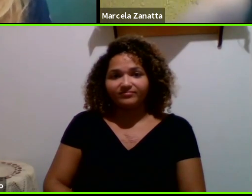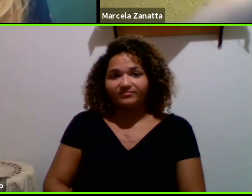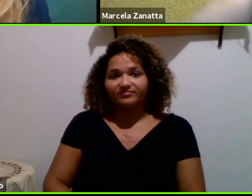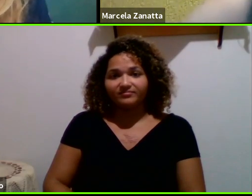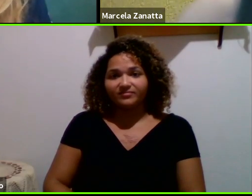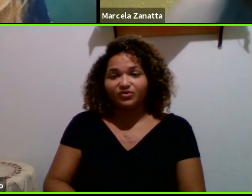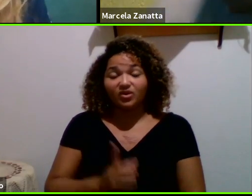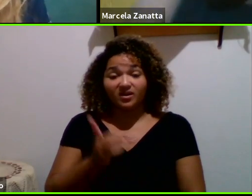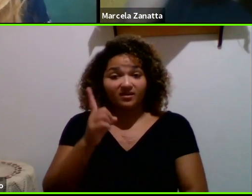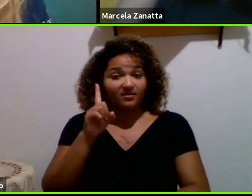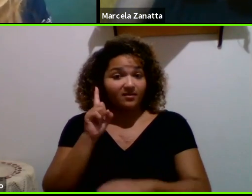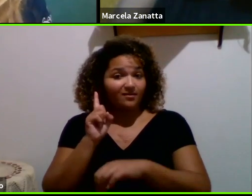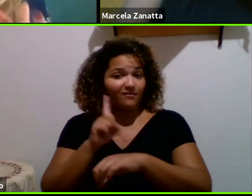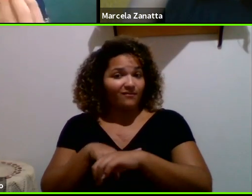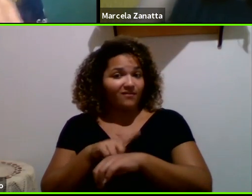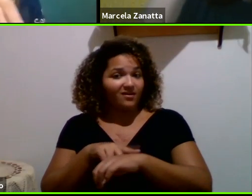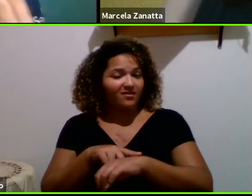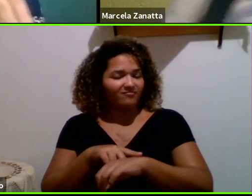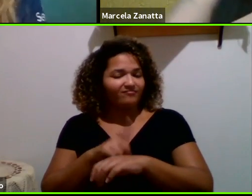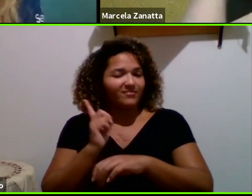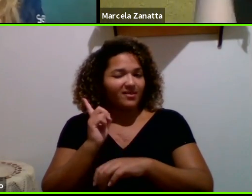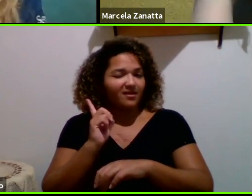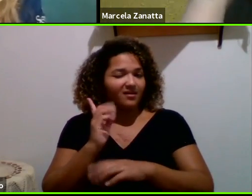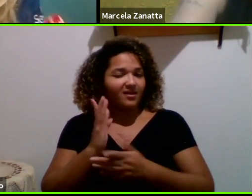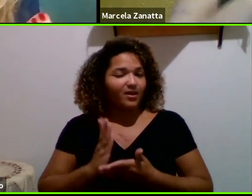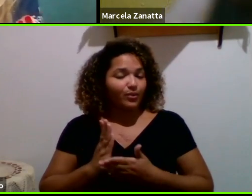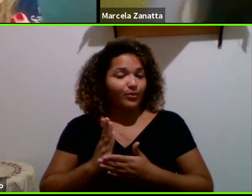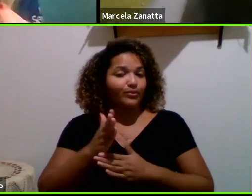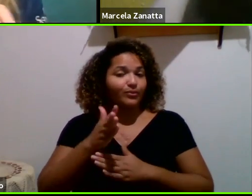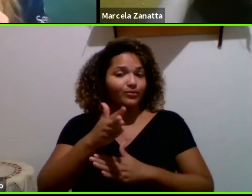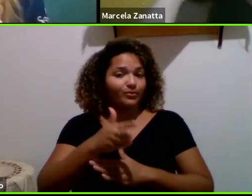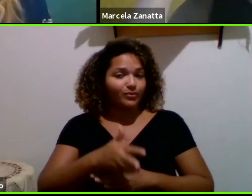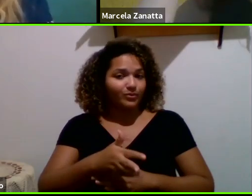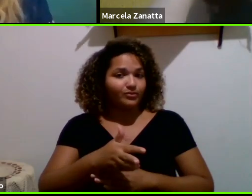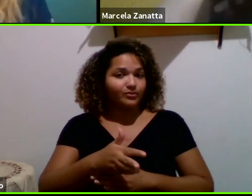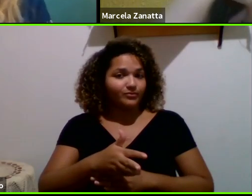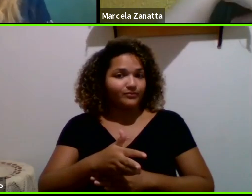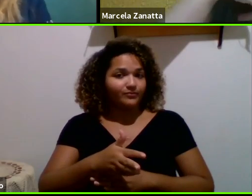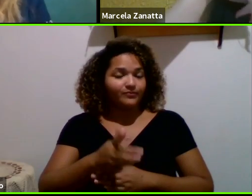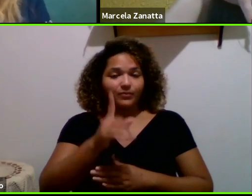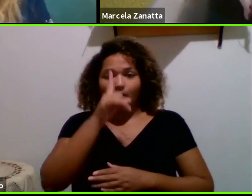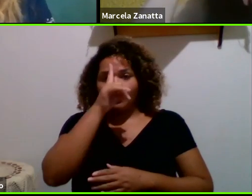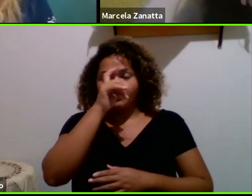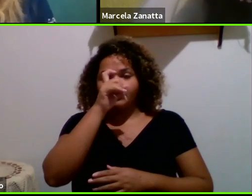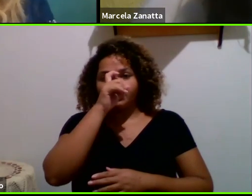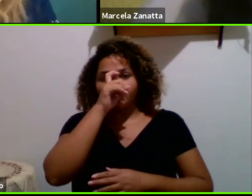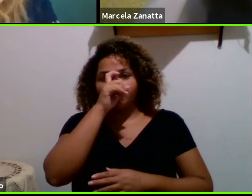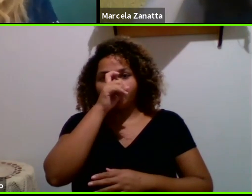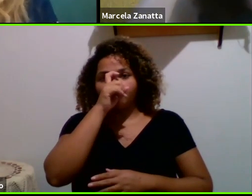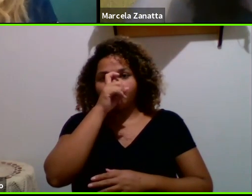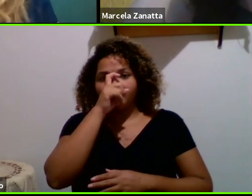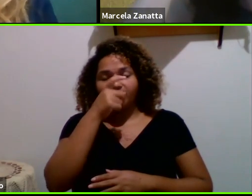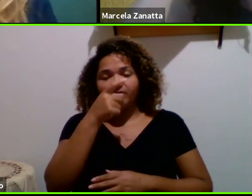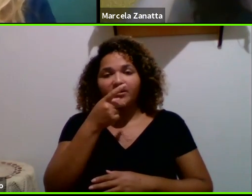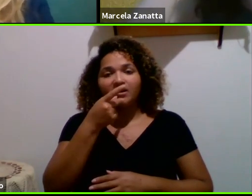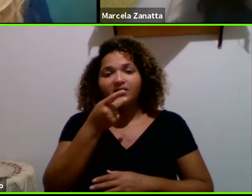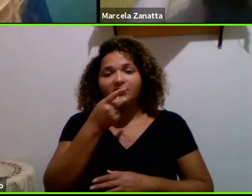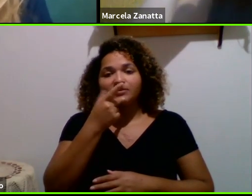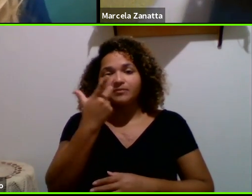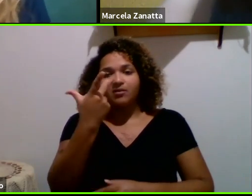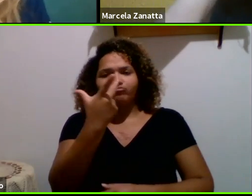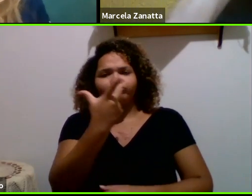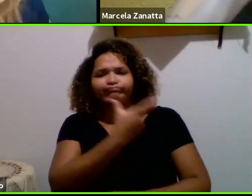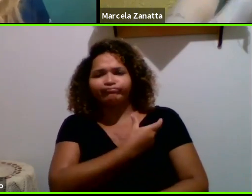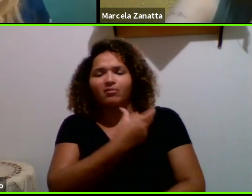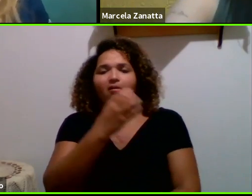ela na admissão. O enfermeiro obstetra, ele suspendeu a ocitocina por ele